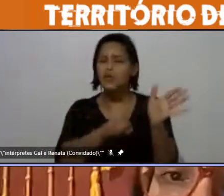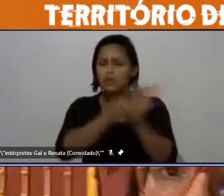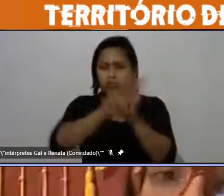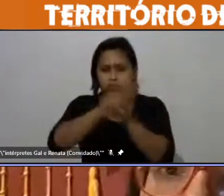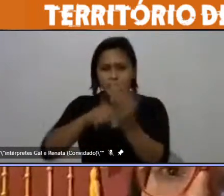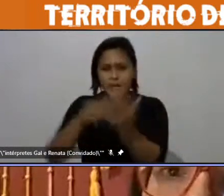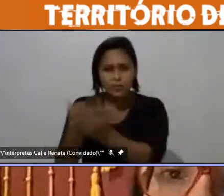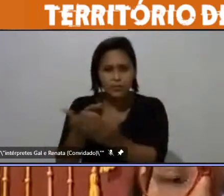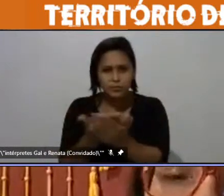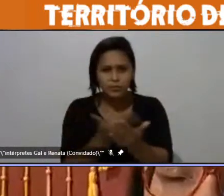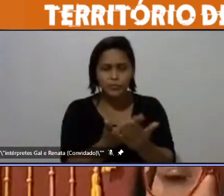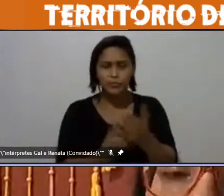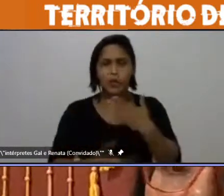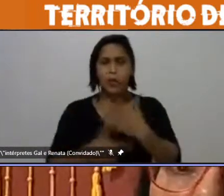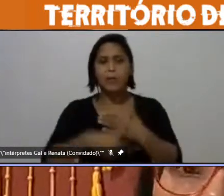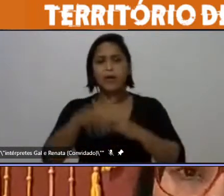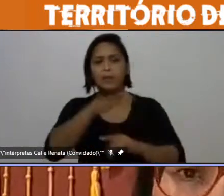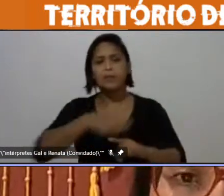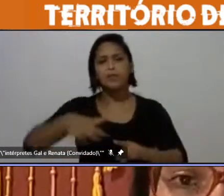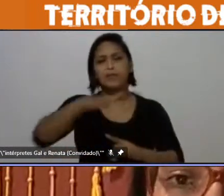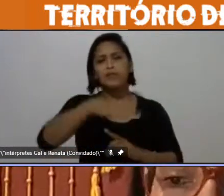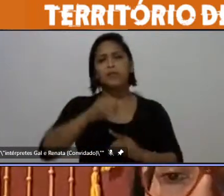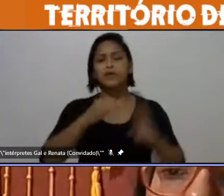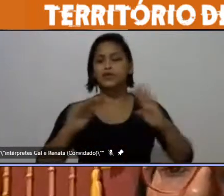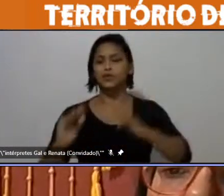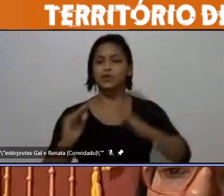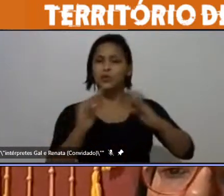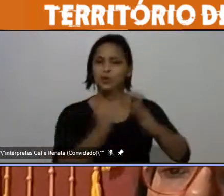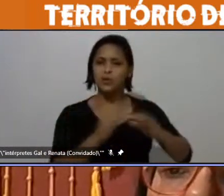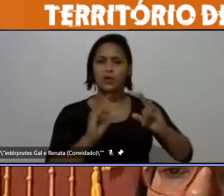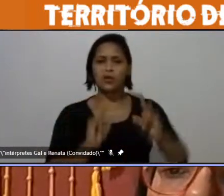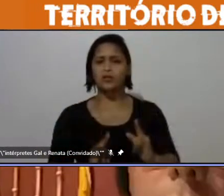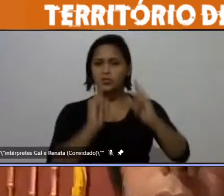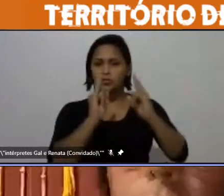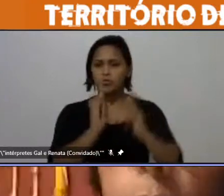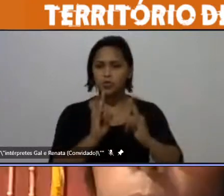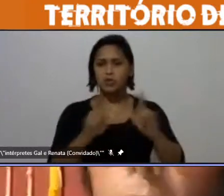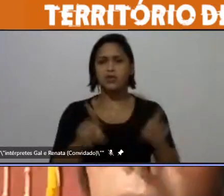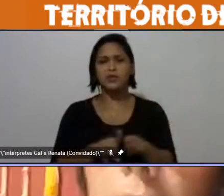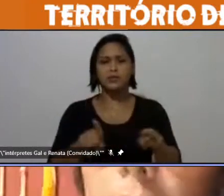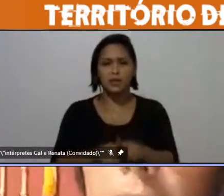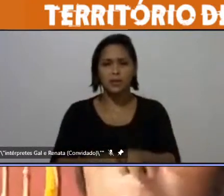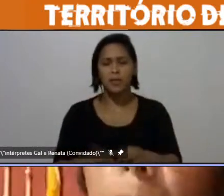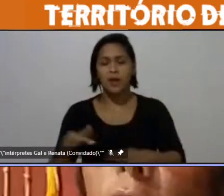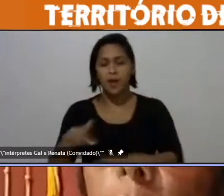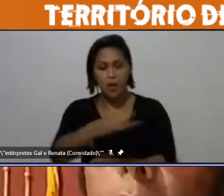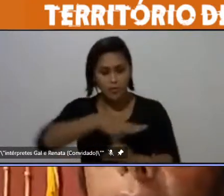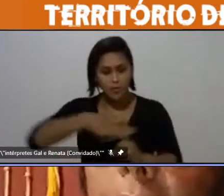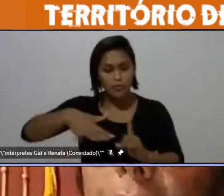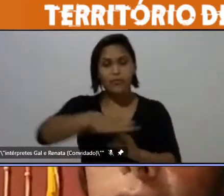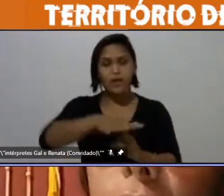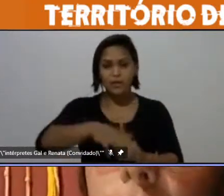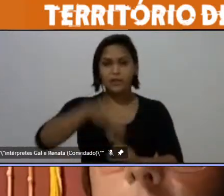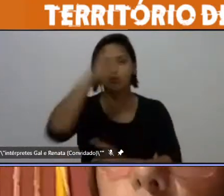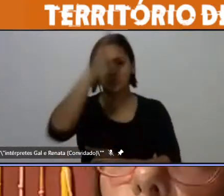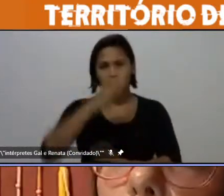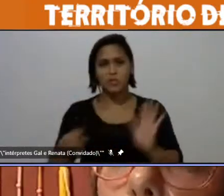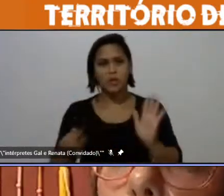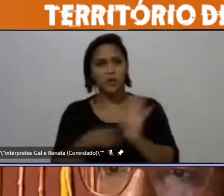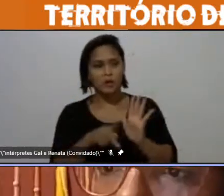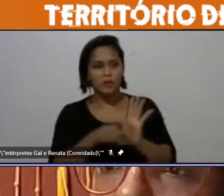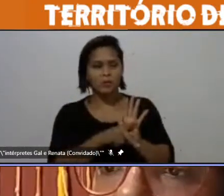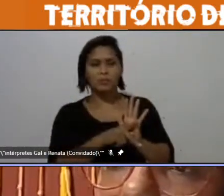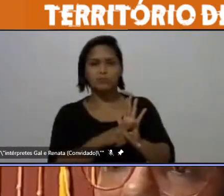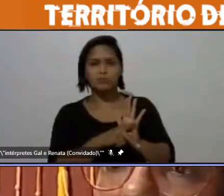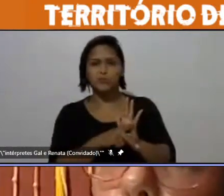sobre os papéis dos movimentos sociais de moradia, os diversos movimentos sociais no Brasil, na própria